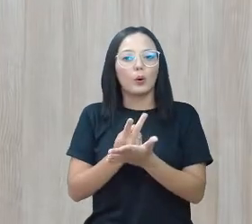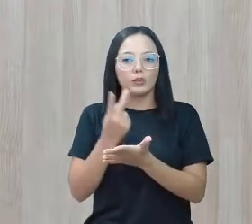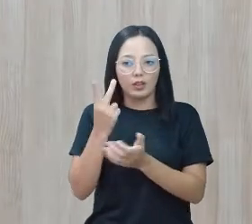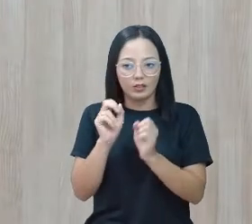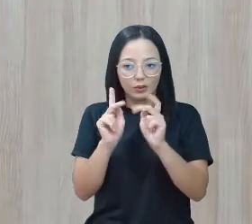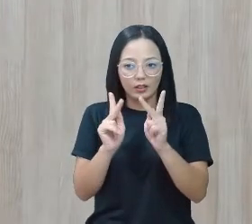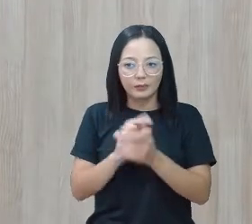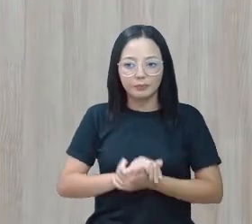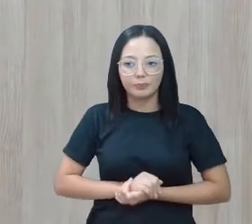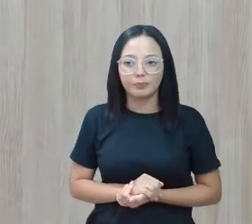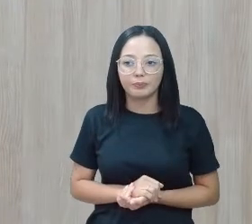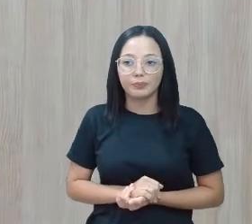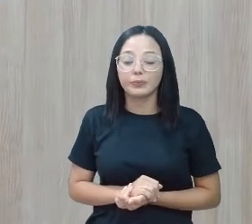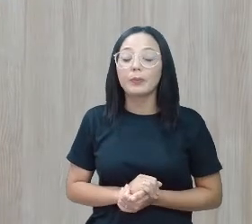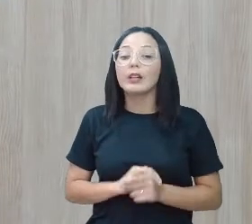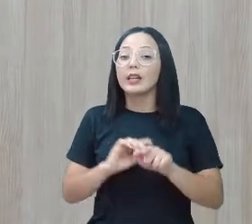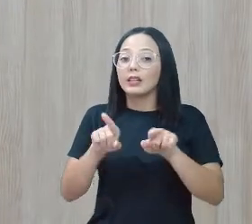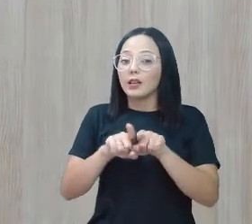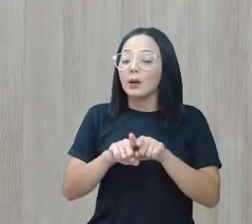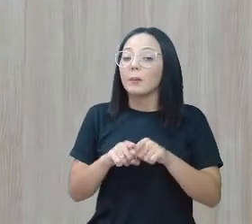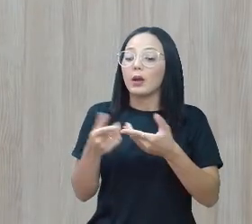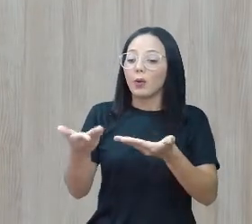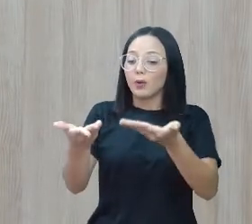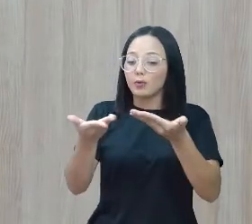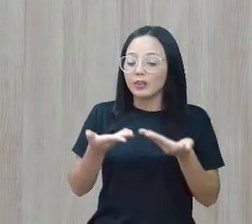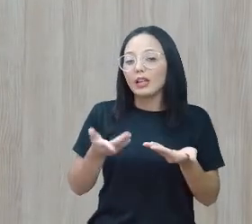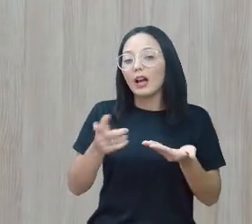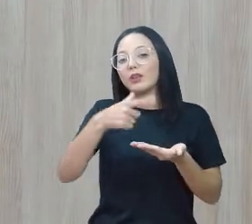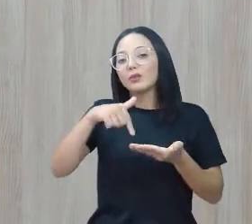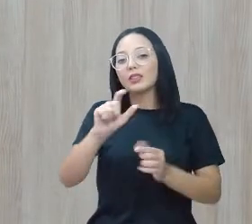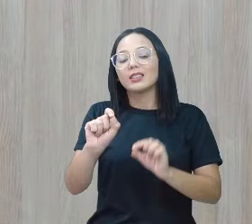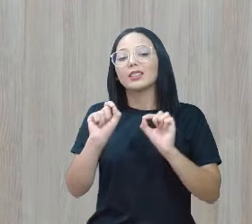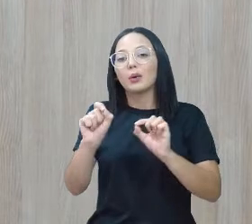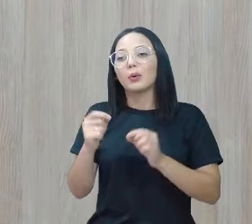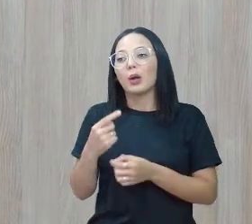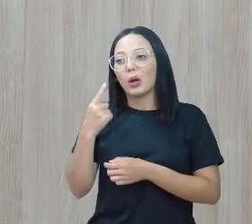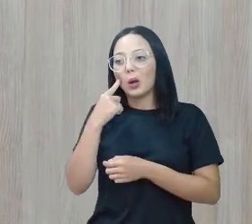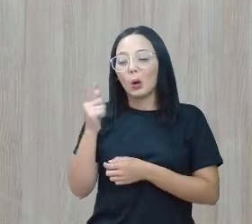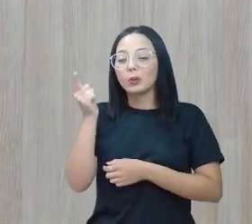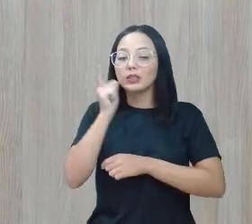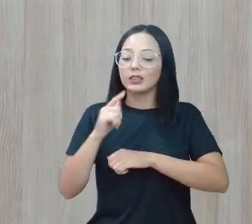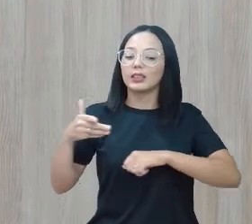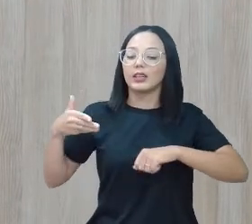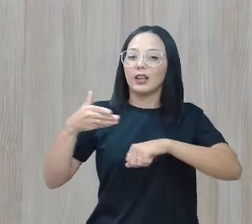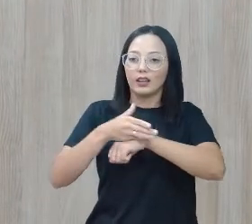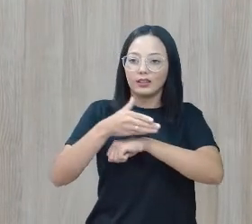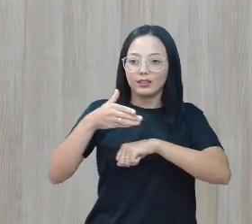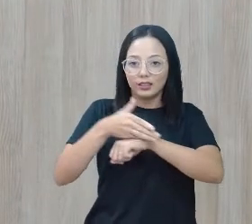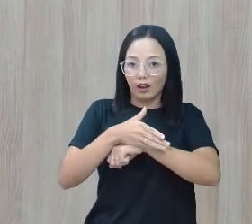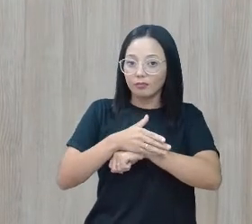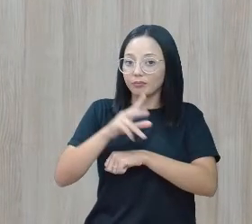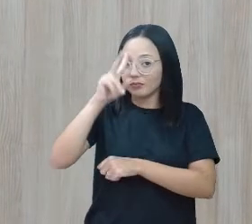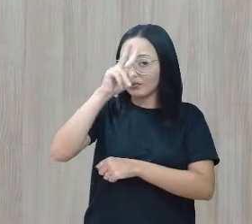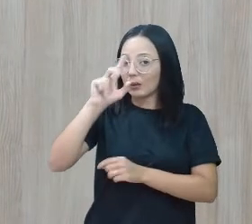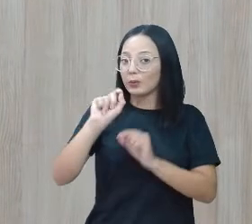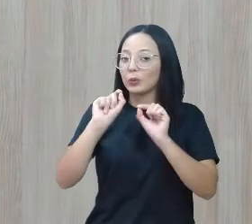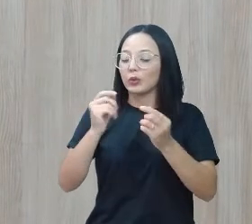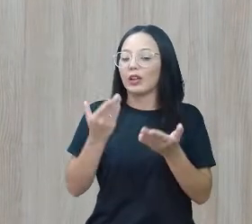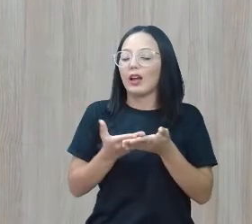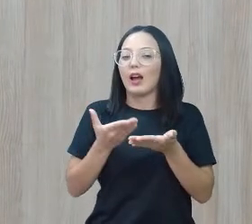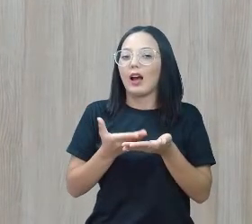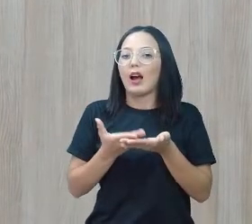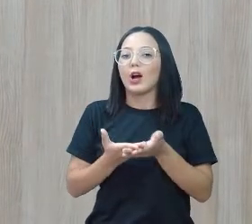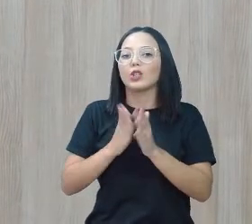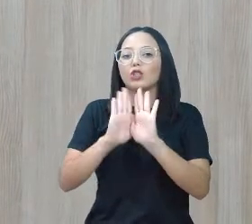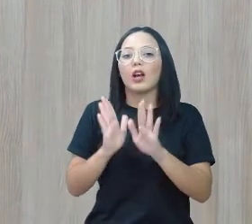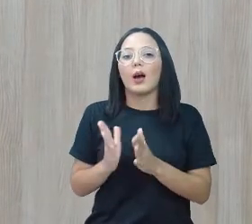E gostaria de convidar vocês a estarem fazendo o login de vocês. Lembrando que a nossa aula ela